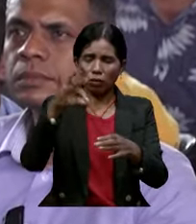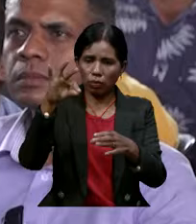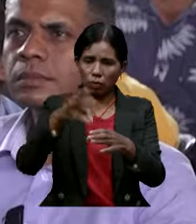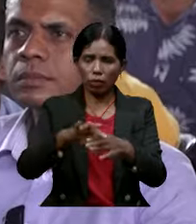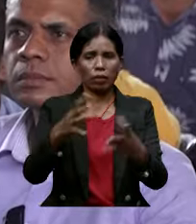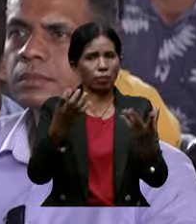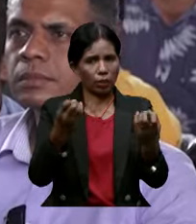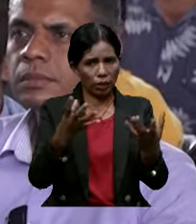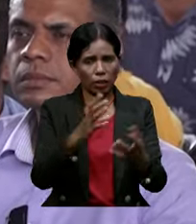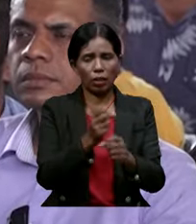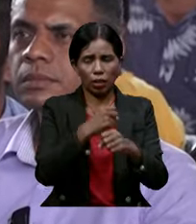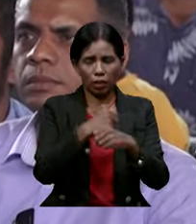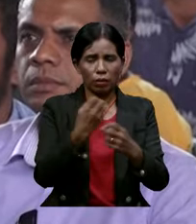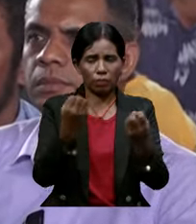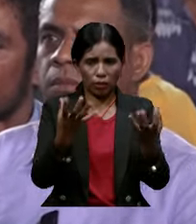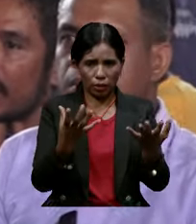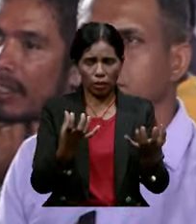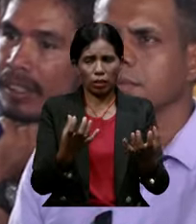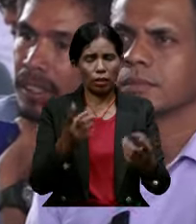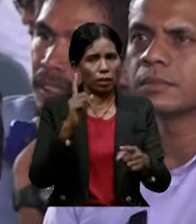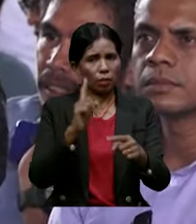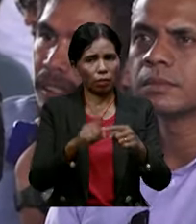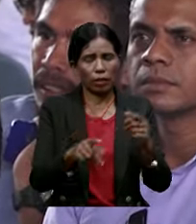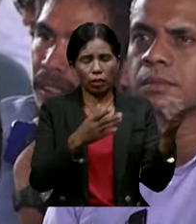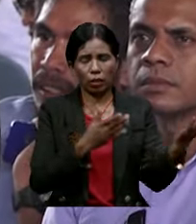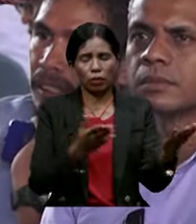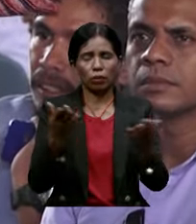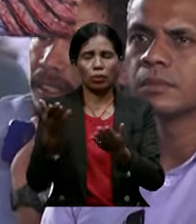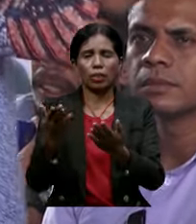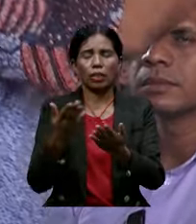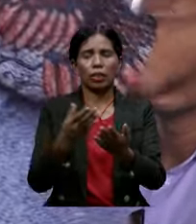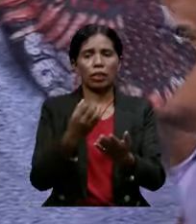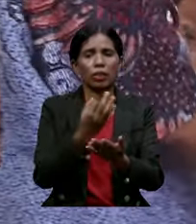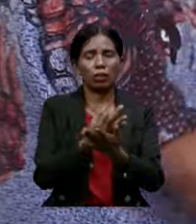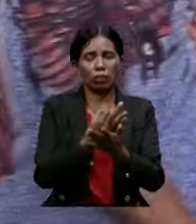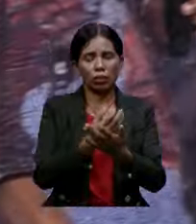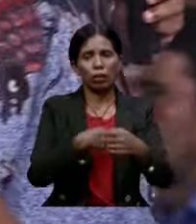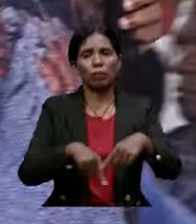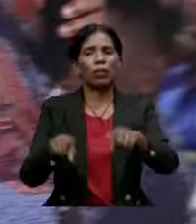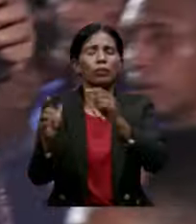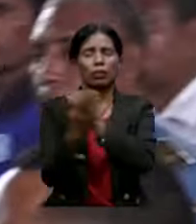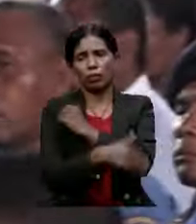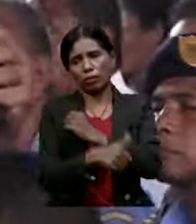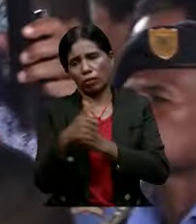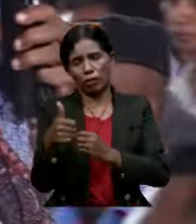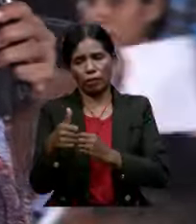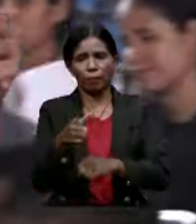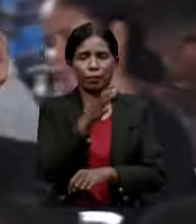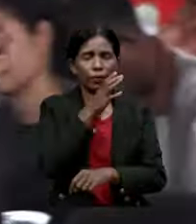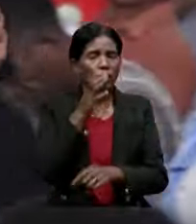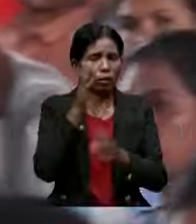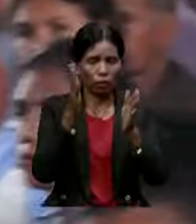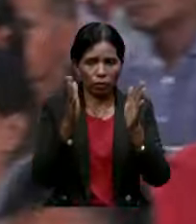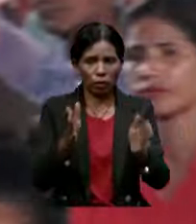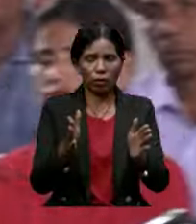para label importa tambah osa bahu tul liu. Nema ke agrikultur sida, si